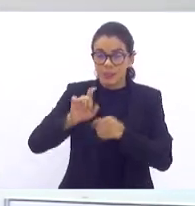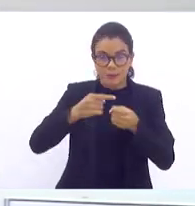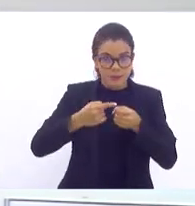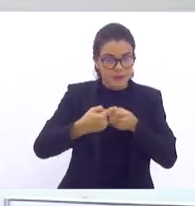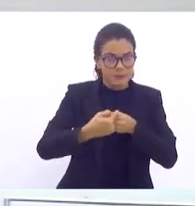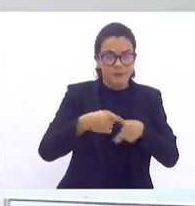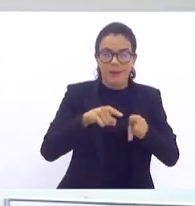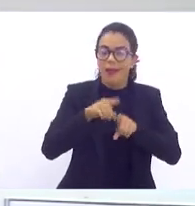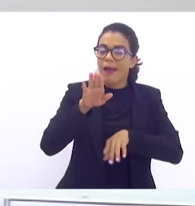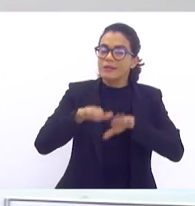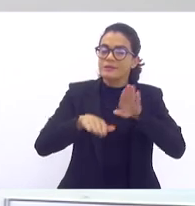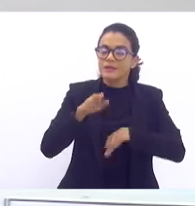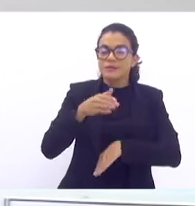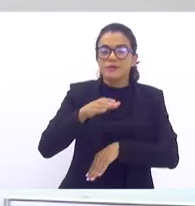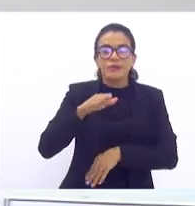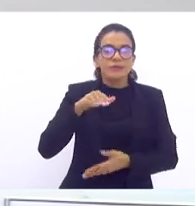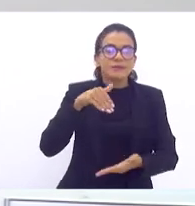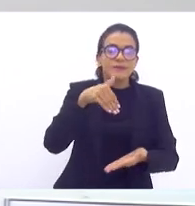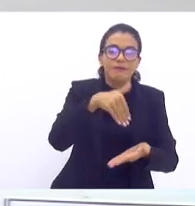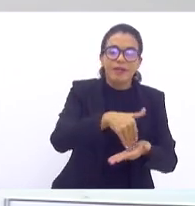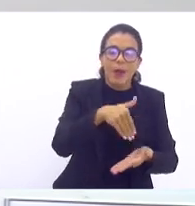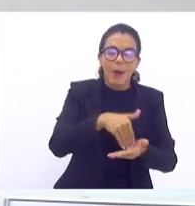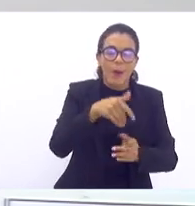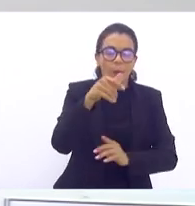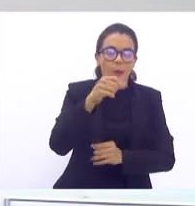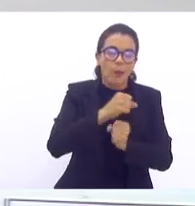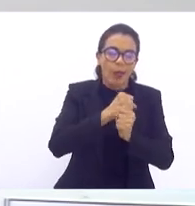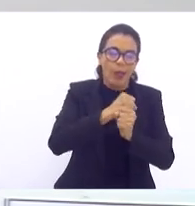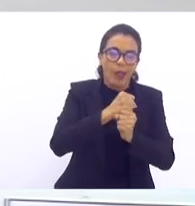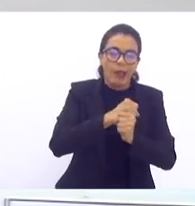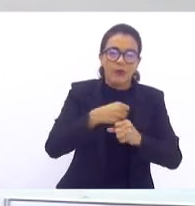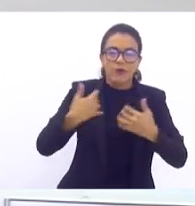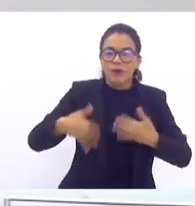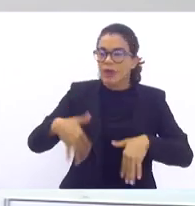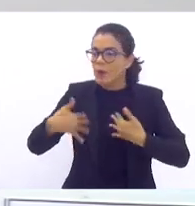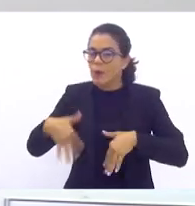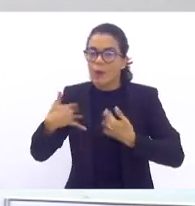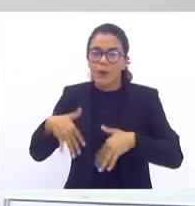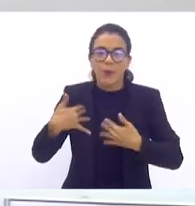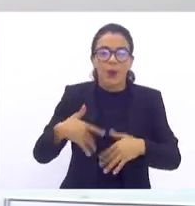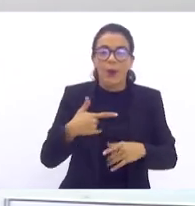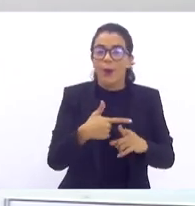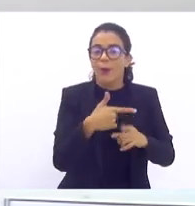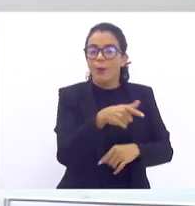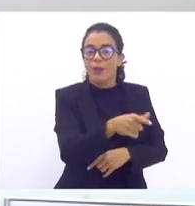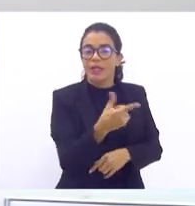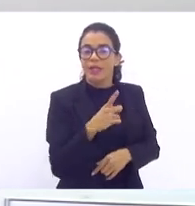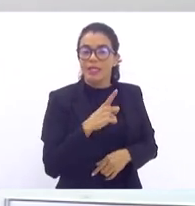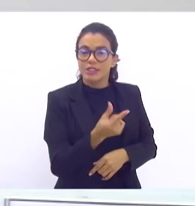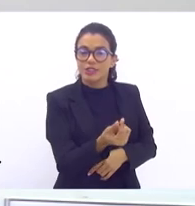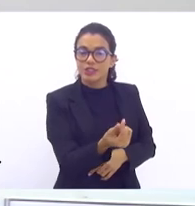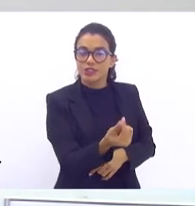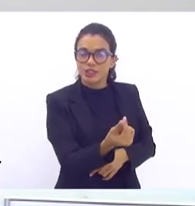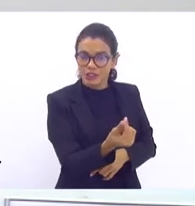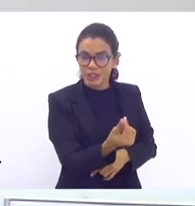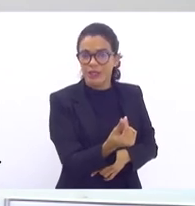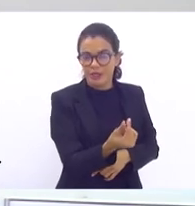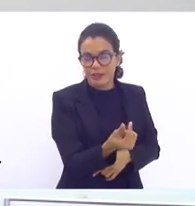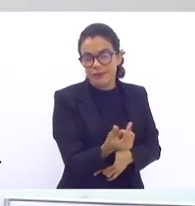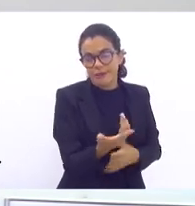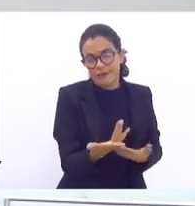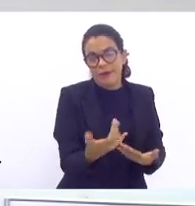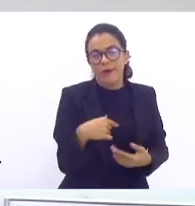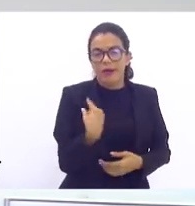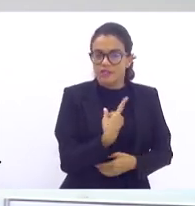que no final do ano fica atrás de despesa para jogar na educação porque tem saldo do caixa então a gente vai